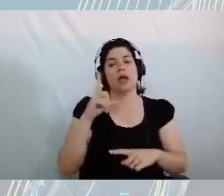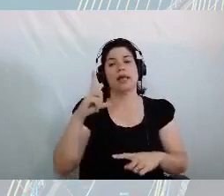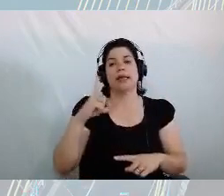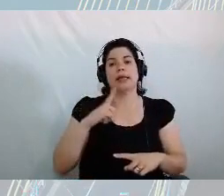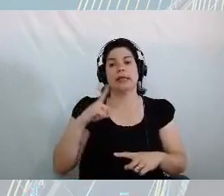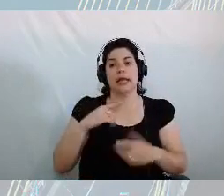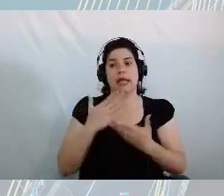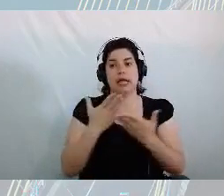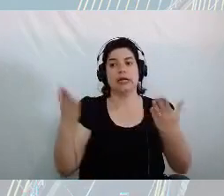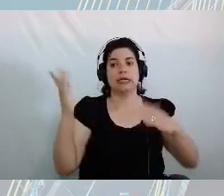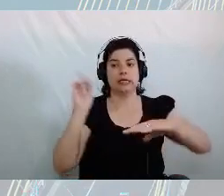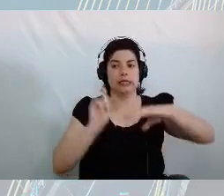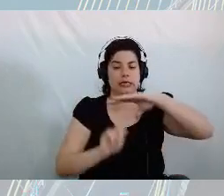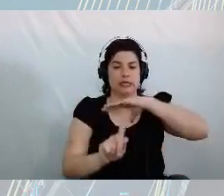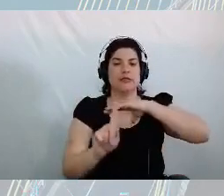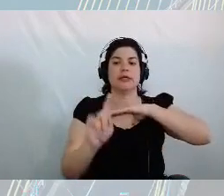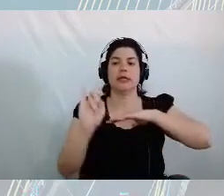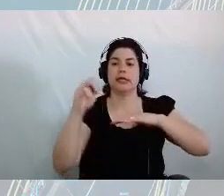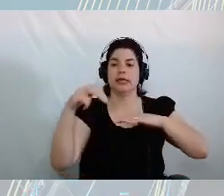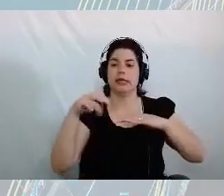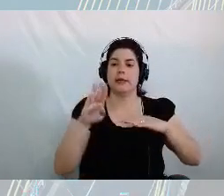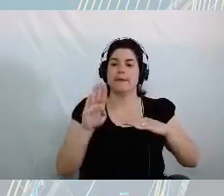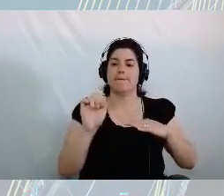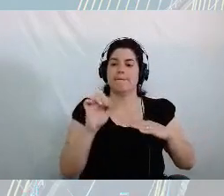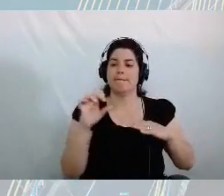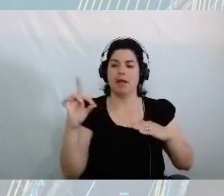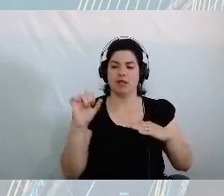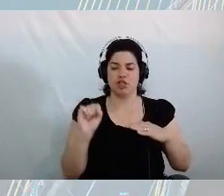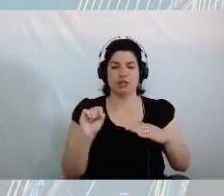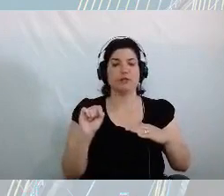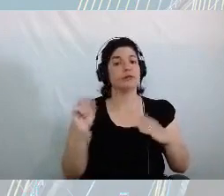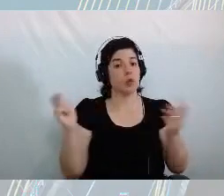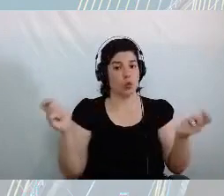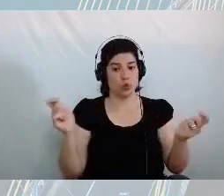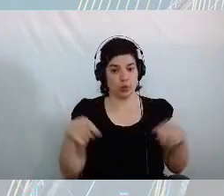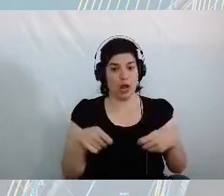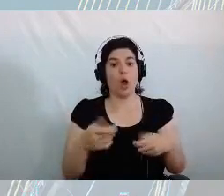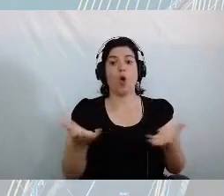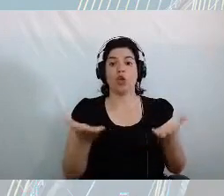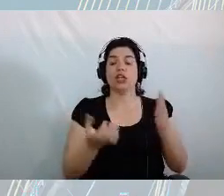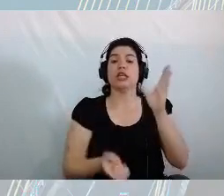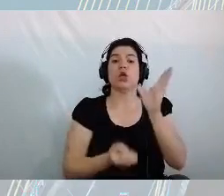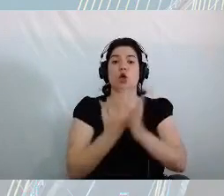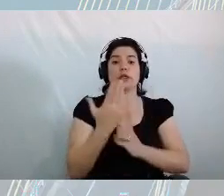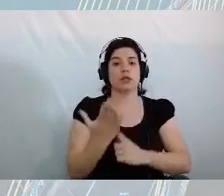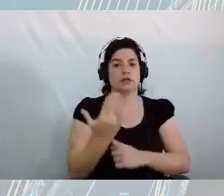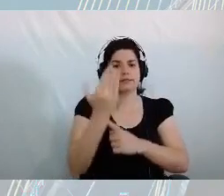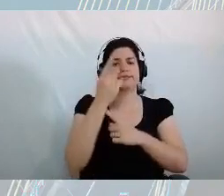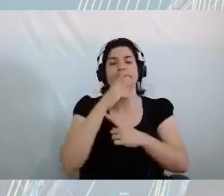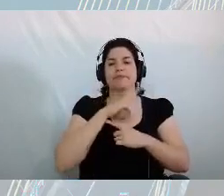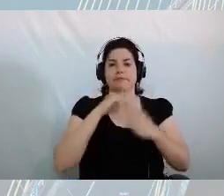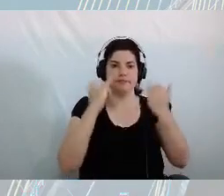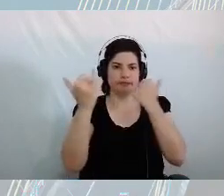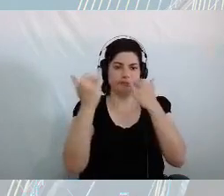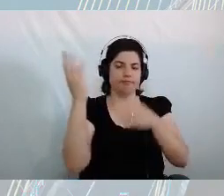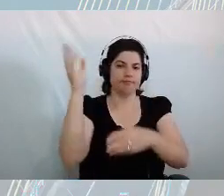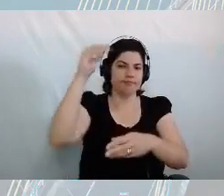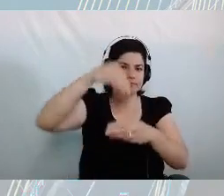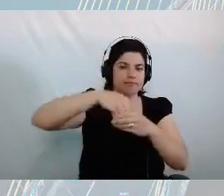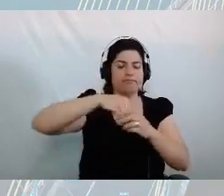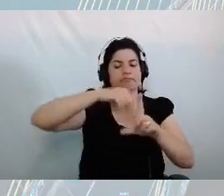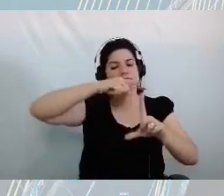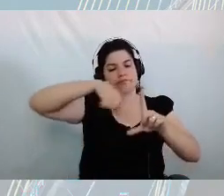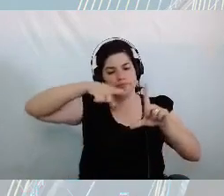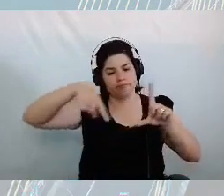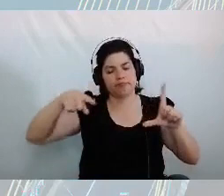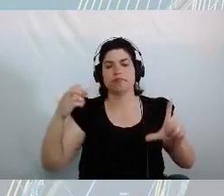clientes? Então, a gente criou uma tecnologia que a gente consegue imputar dentro desses modelos dados de séries temporais, dados de grafos, dados